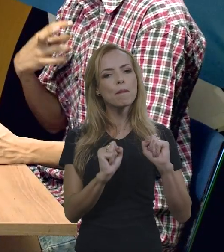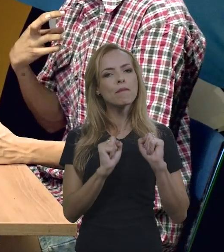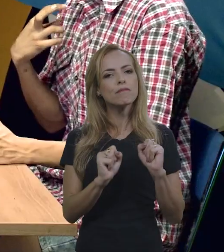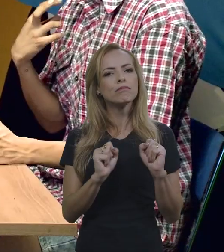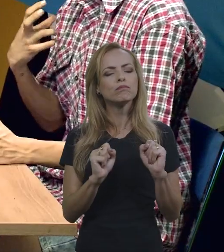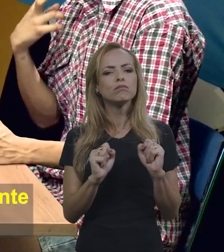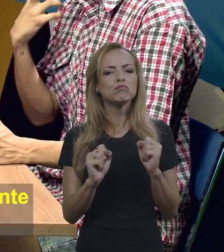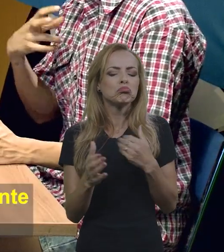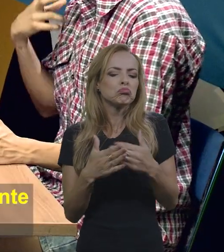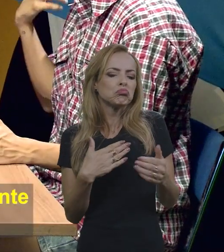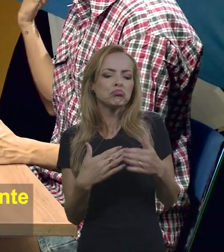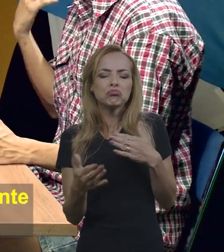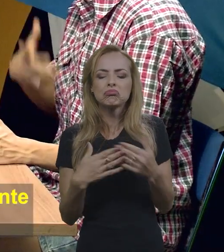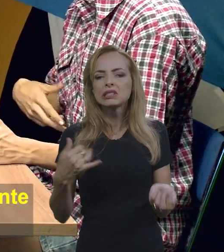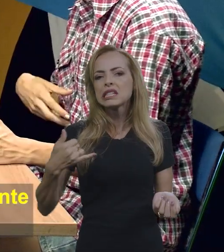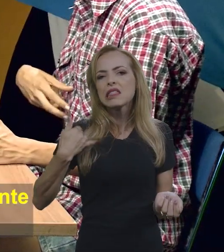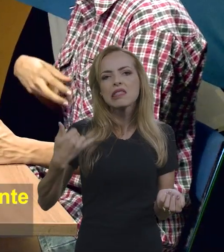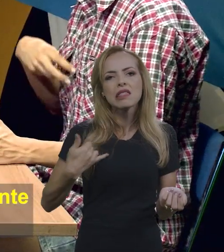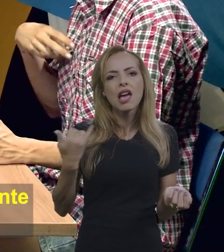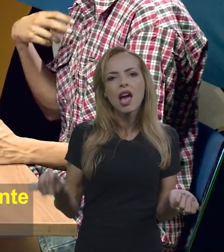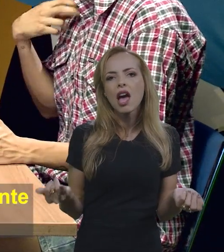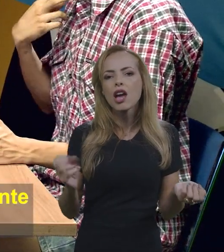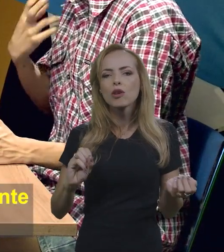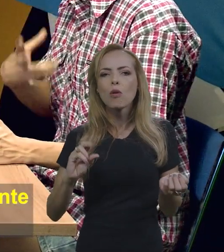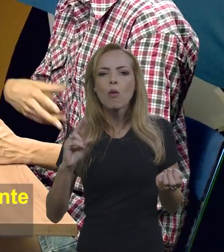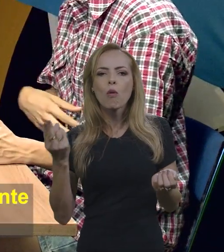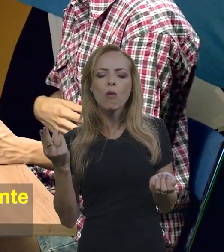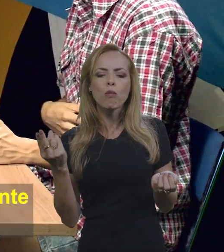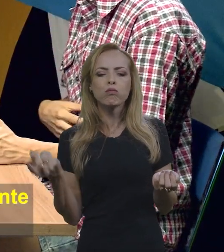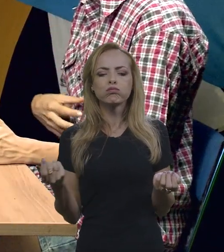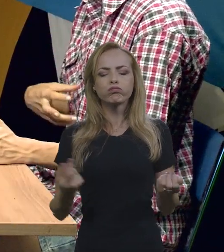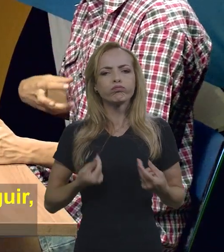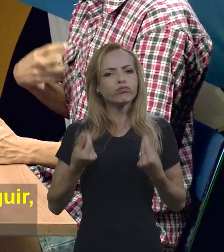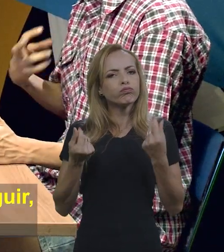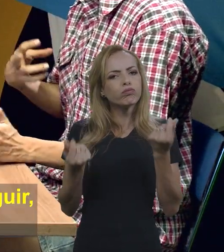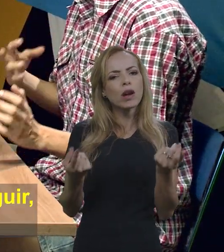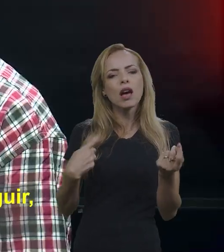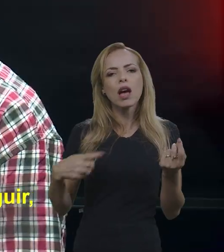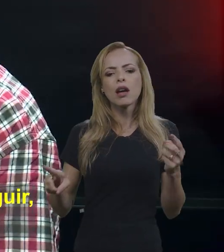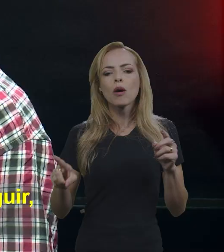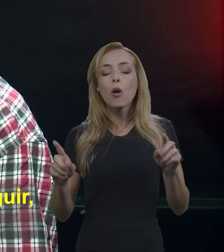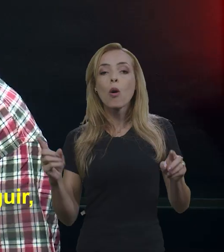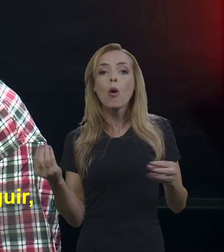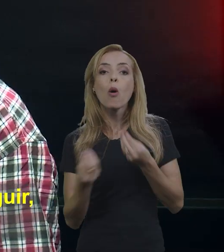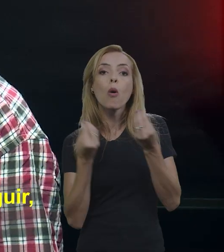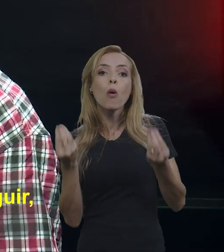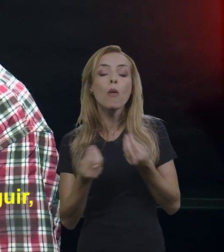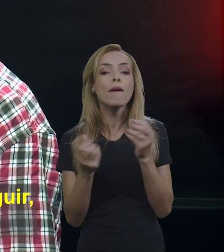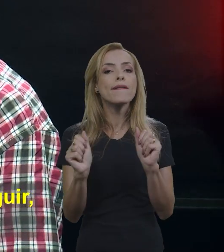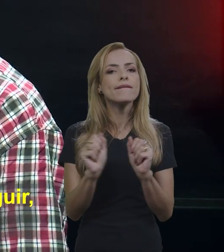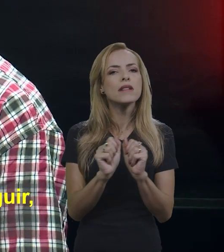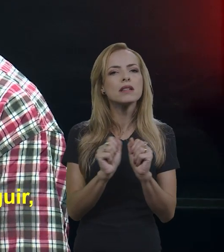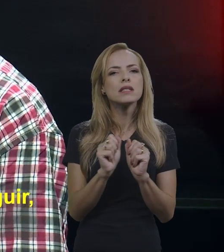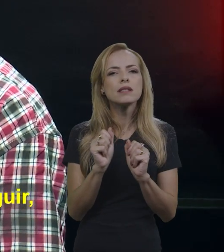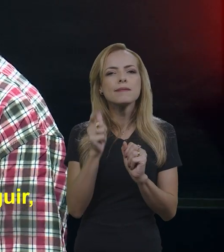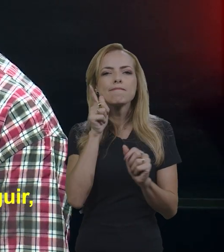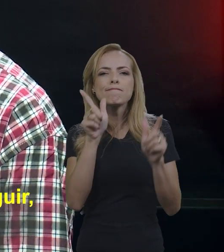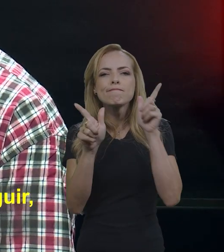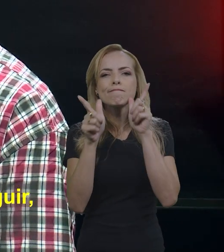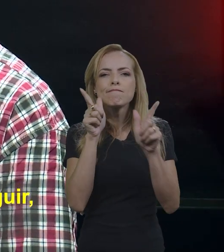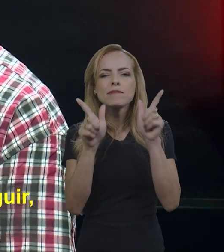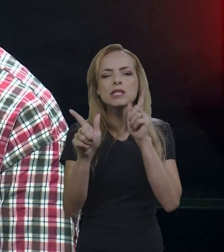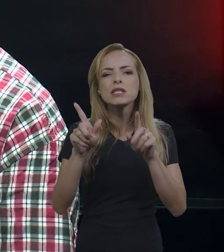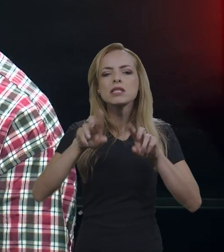fazer, independente da nossa idade, independente da nossa condição social, como que a gente pode atuar para